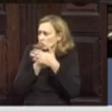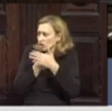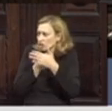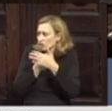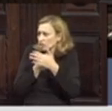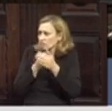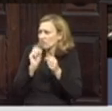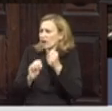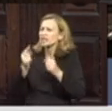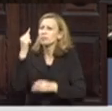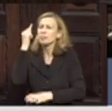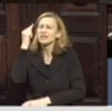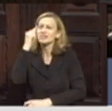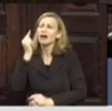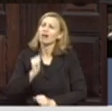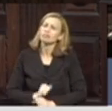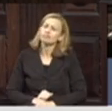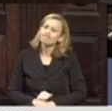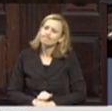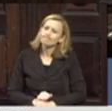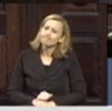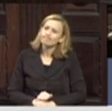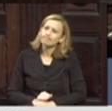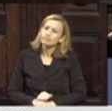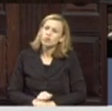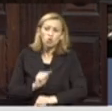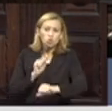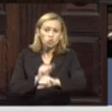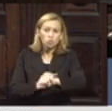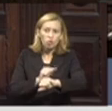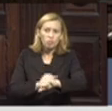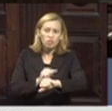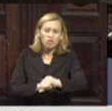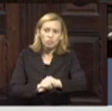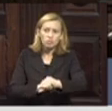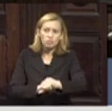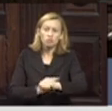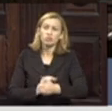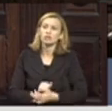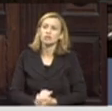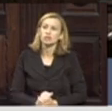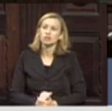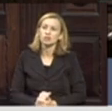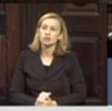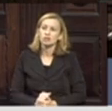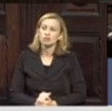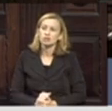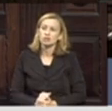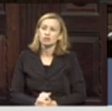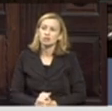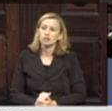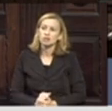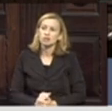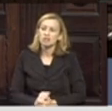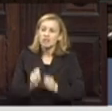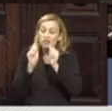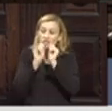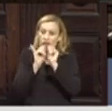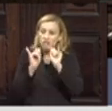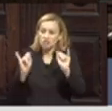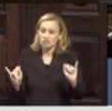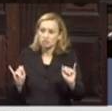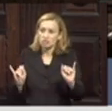senhores deputados, se esse caso de São Bernardo do Sul não é realmente febre amarela urbana e